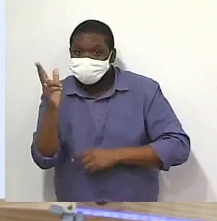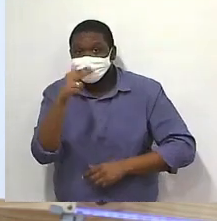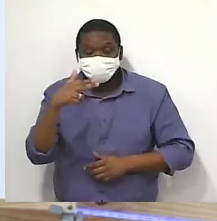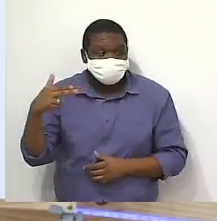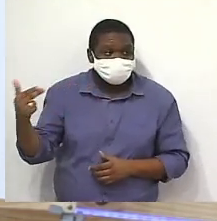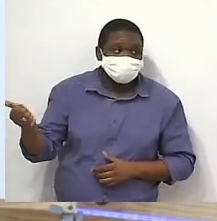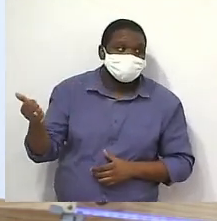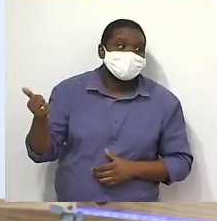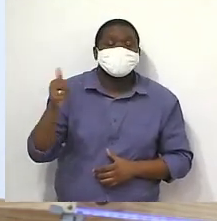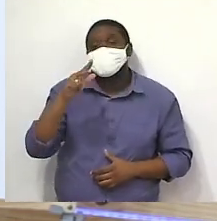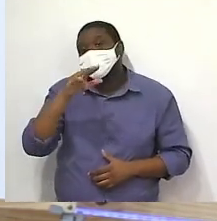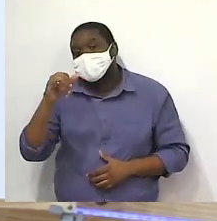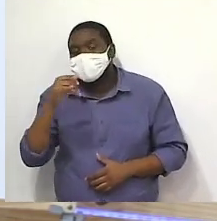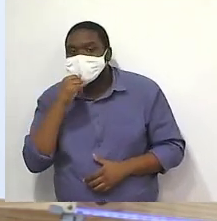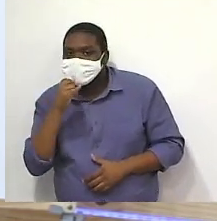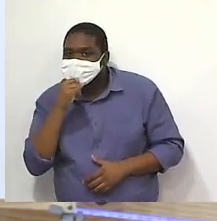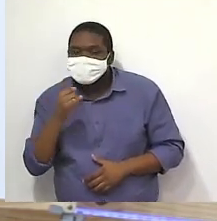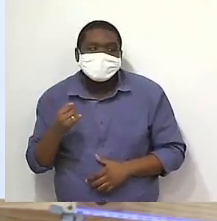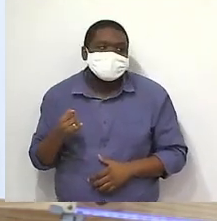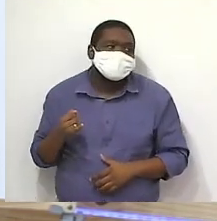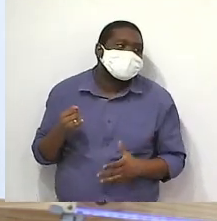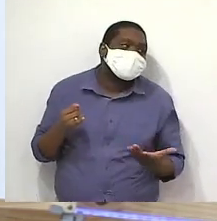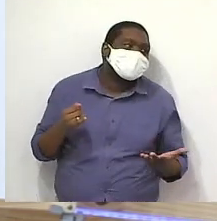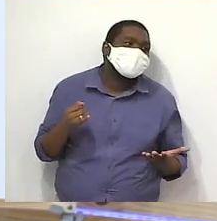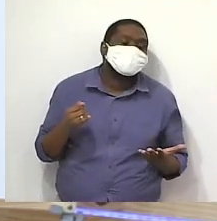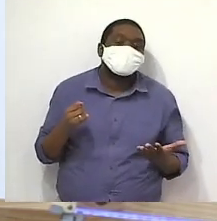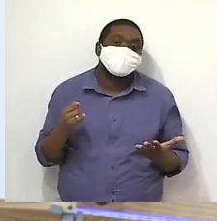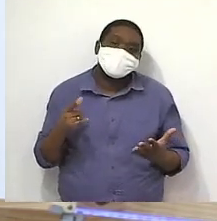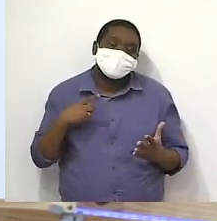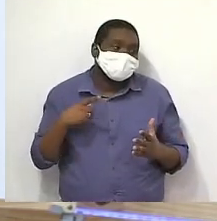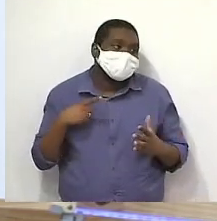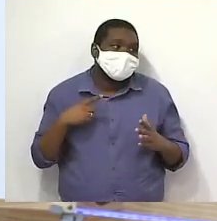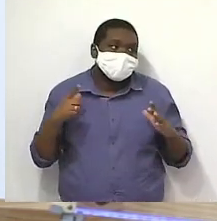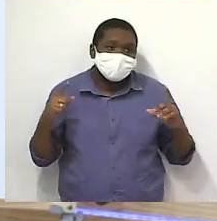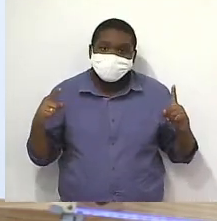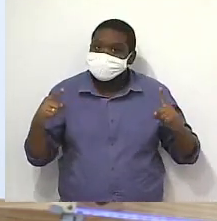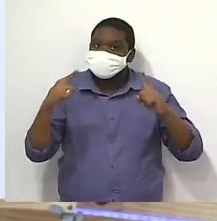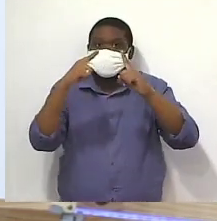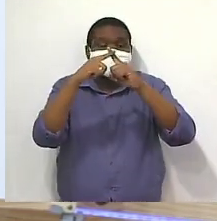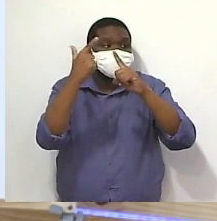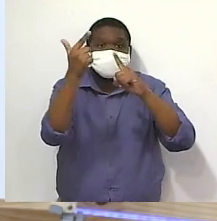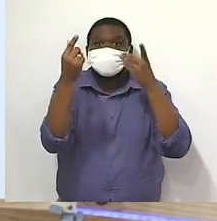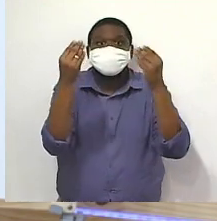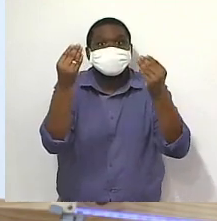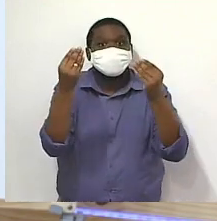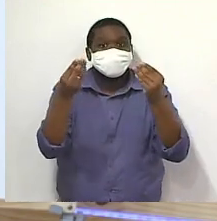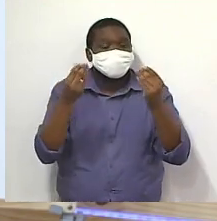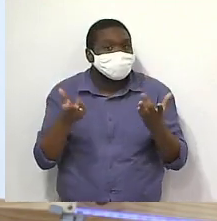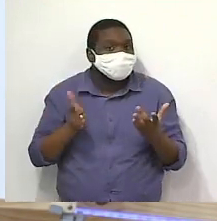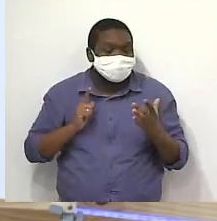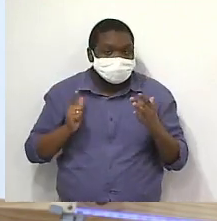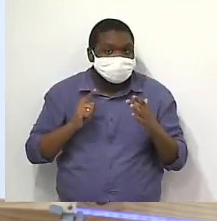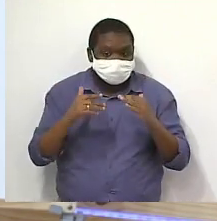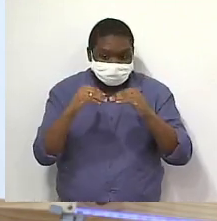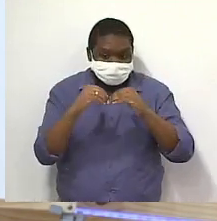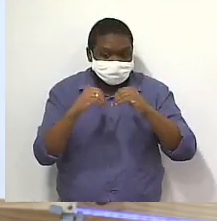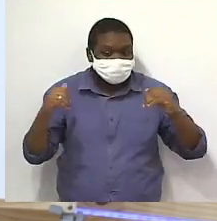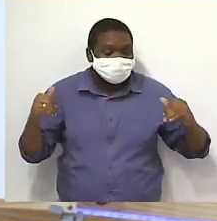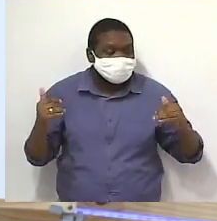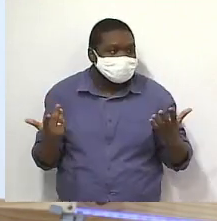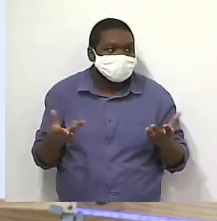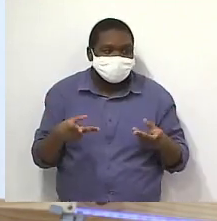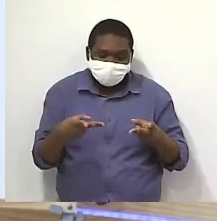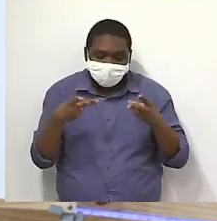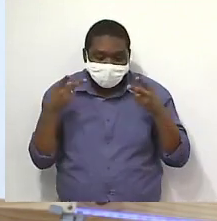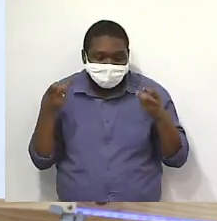jamais vão se tornar um triângulo. Não tem como. Olha o espaço que há entre elas. Quando esse raio